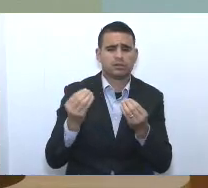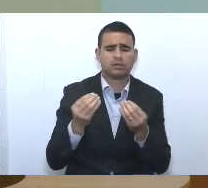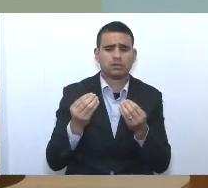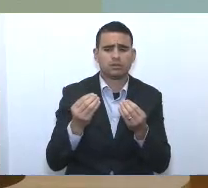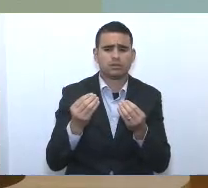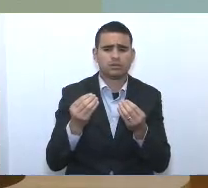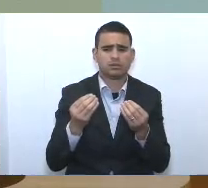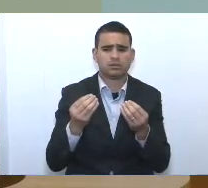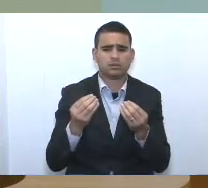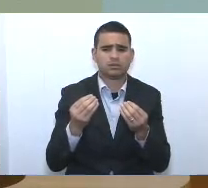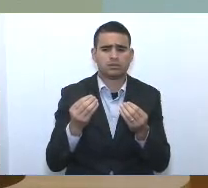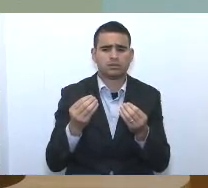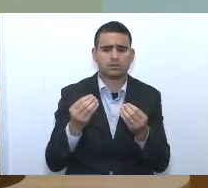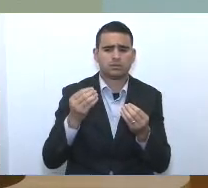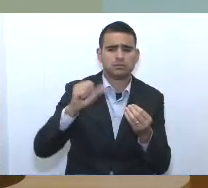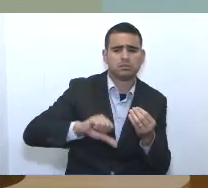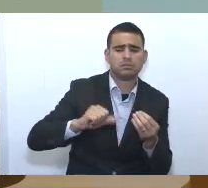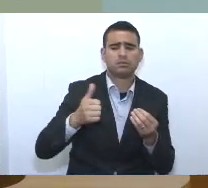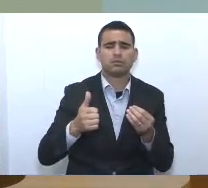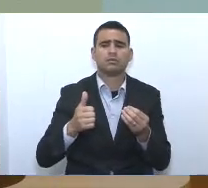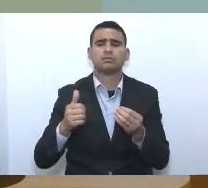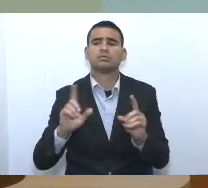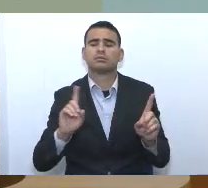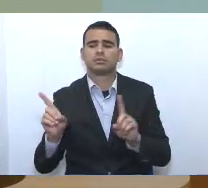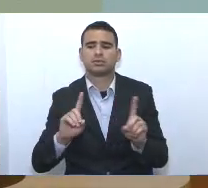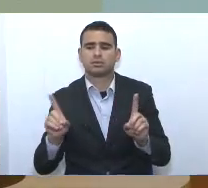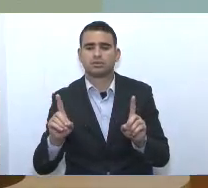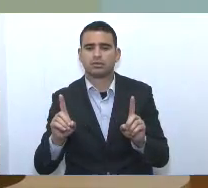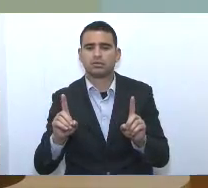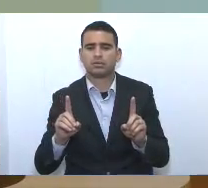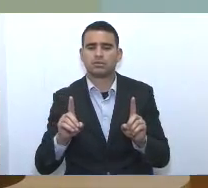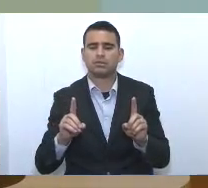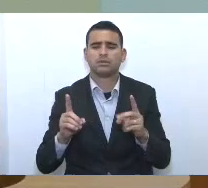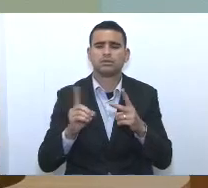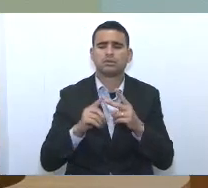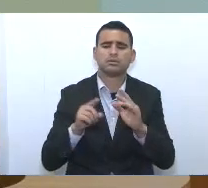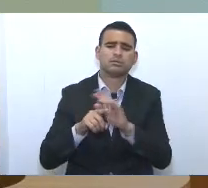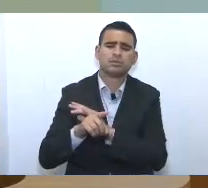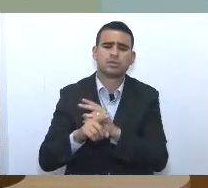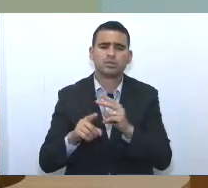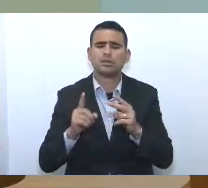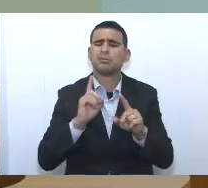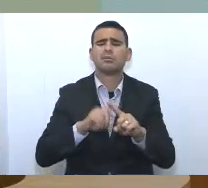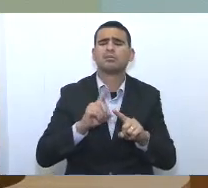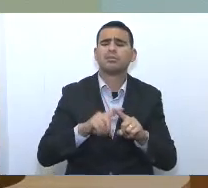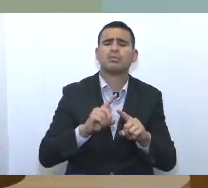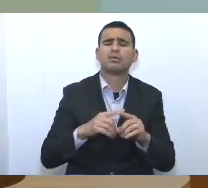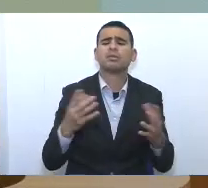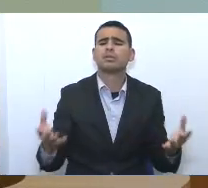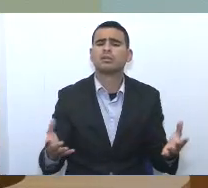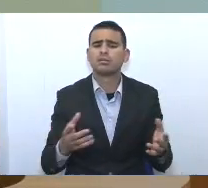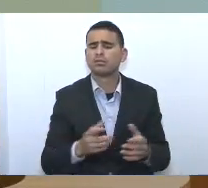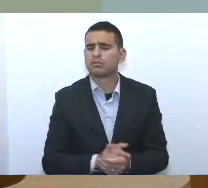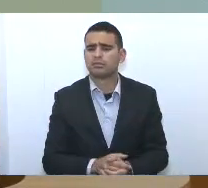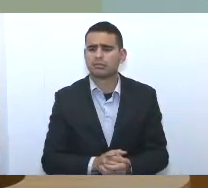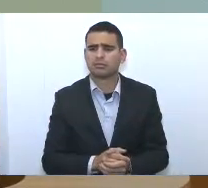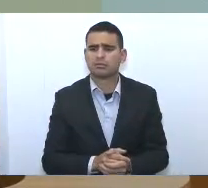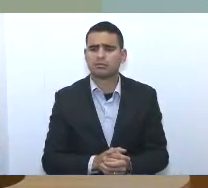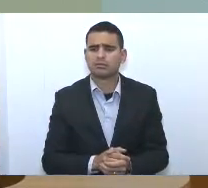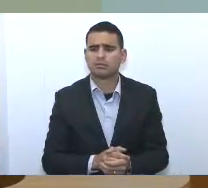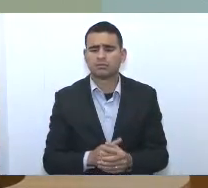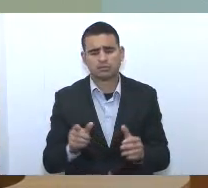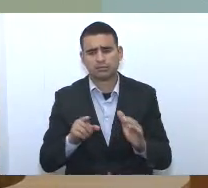motivo prioritário, o motivo principal para que ela fosse, essa competência fosse alocada? Só isso. Muito obrigado.